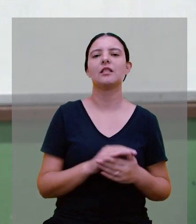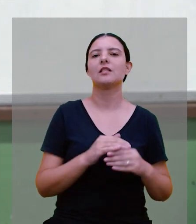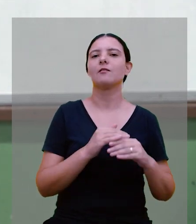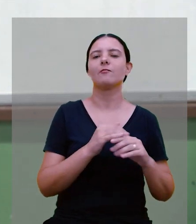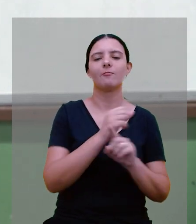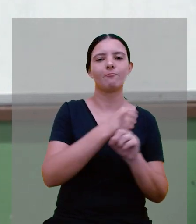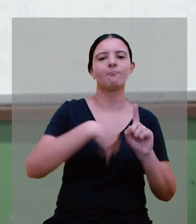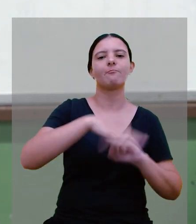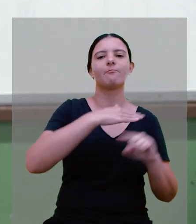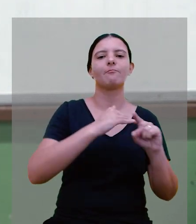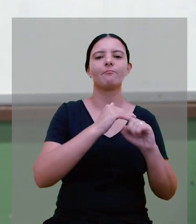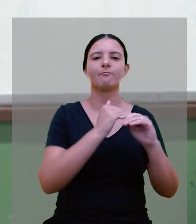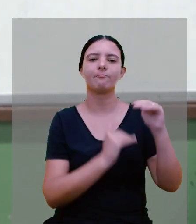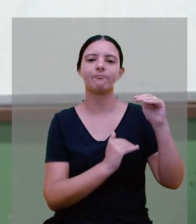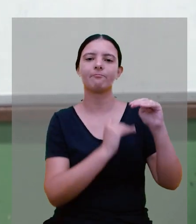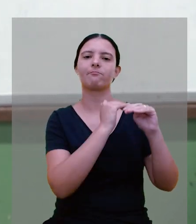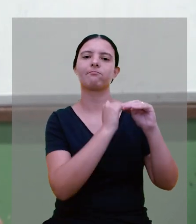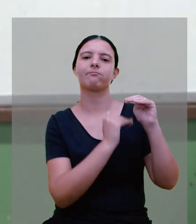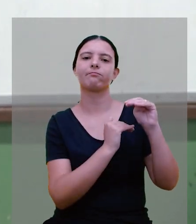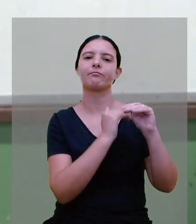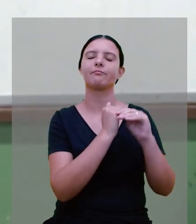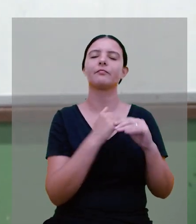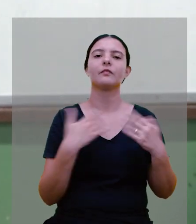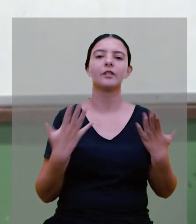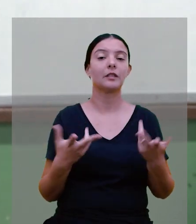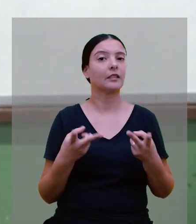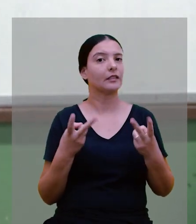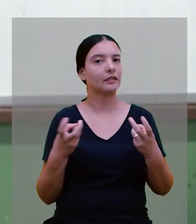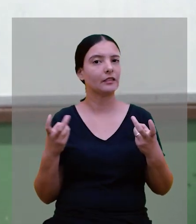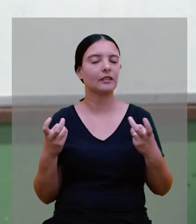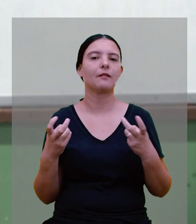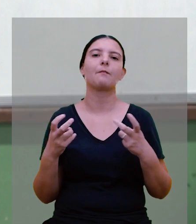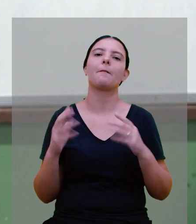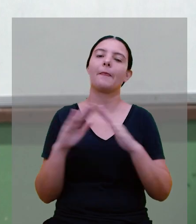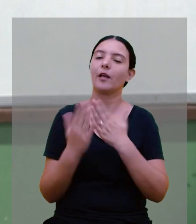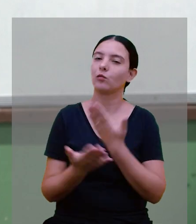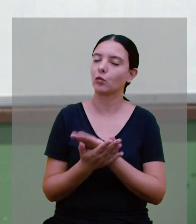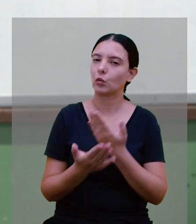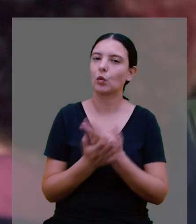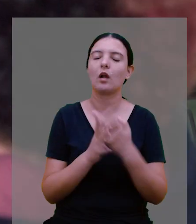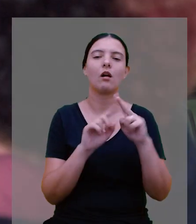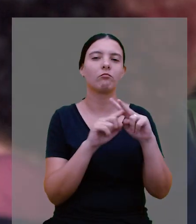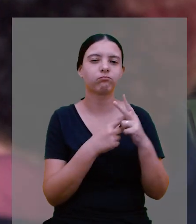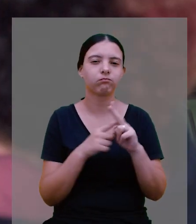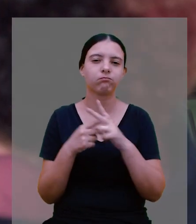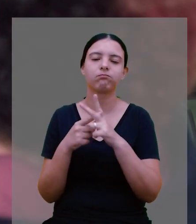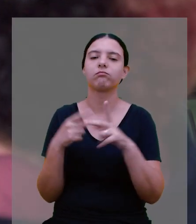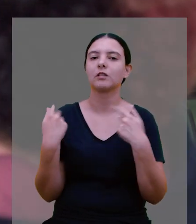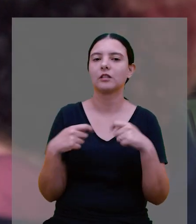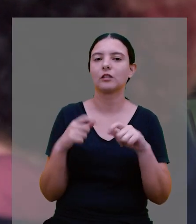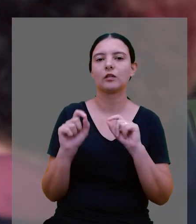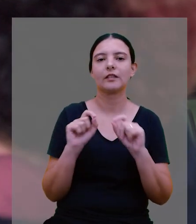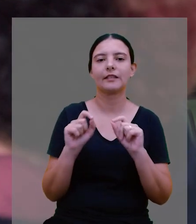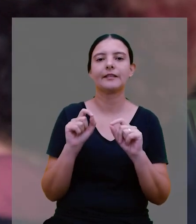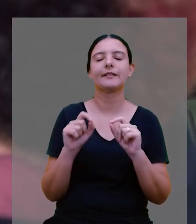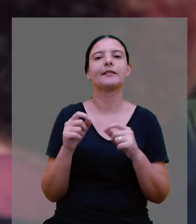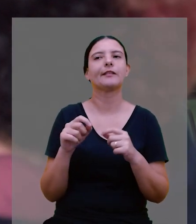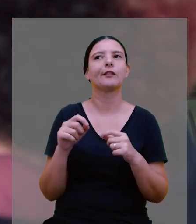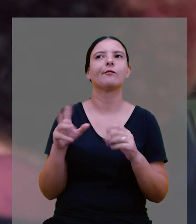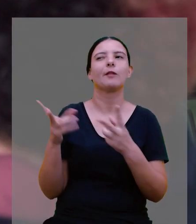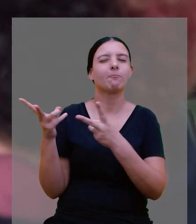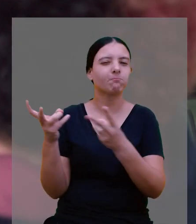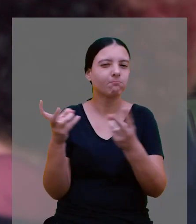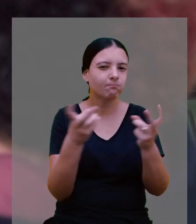né? Bom, para perceber que precisa reformar a escola, foi preciso uma leitura deste